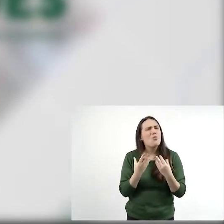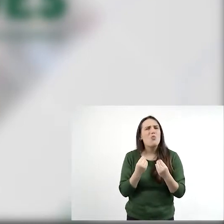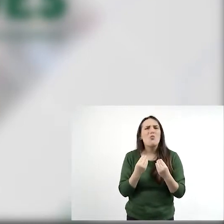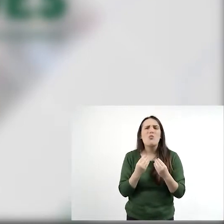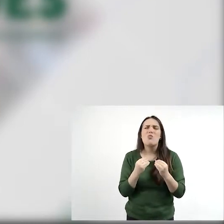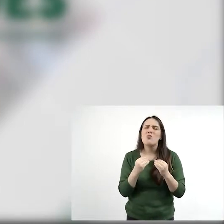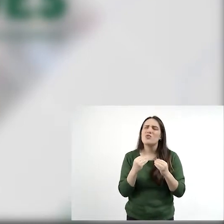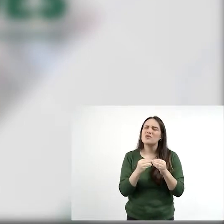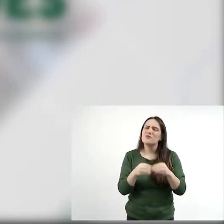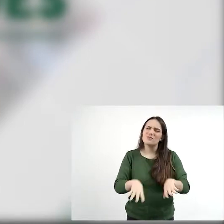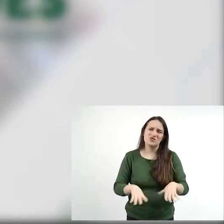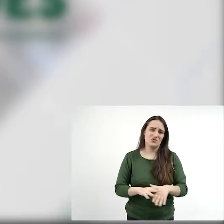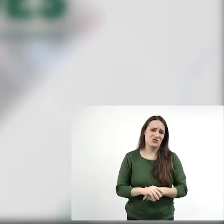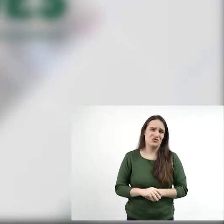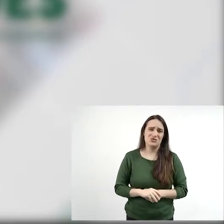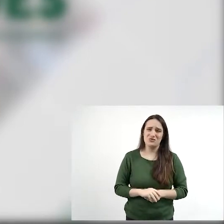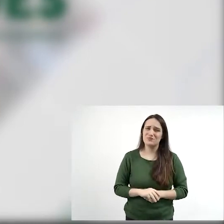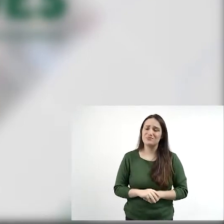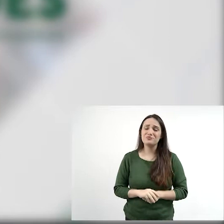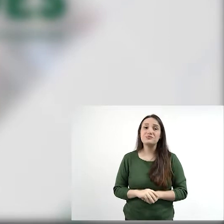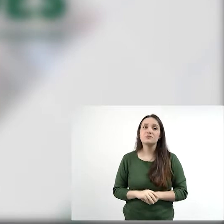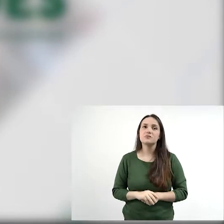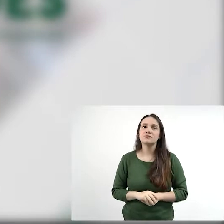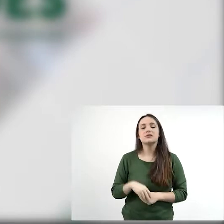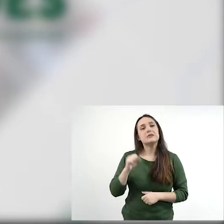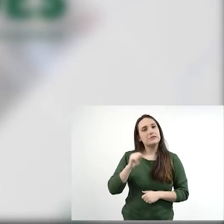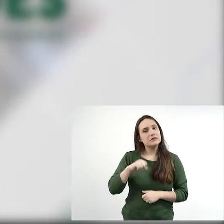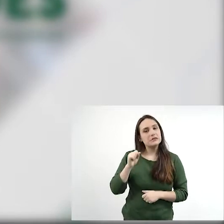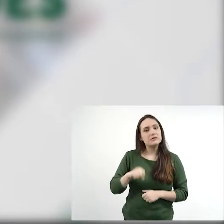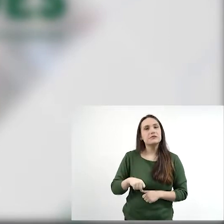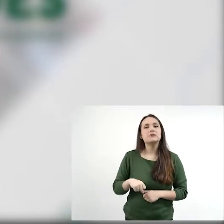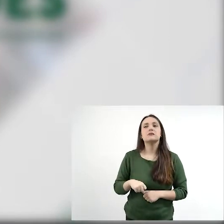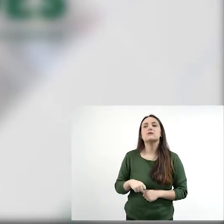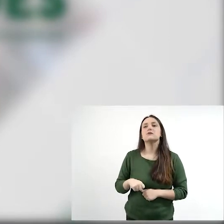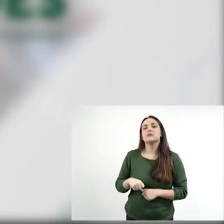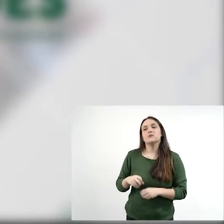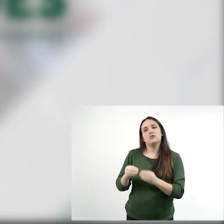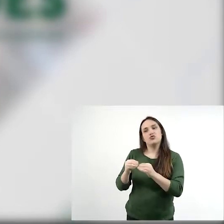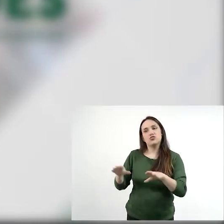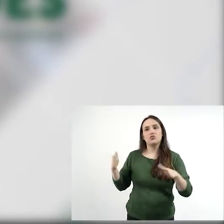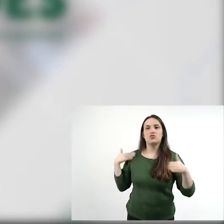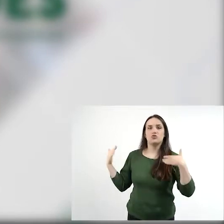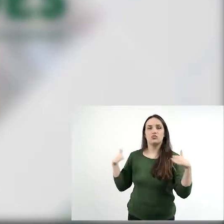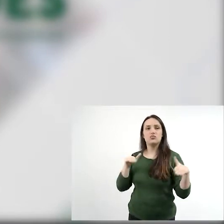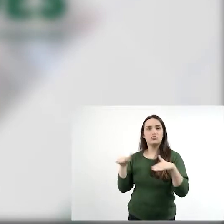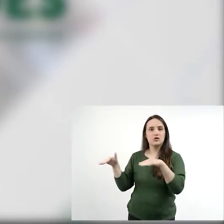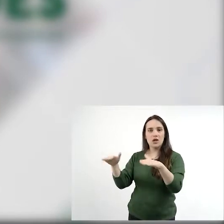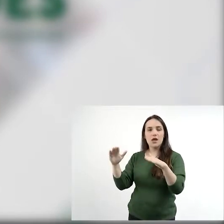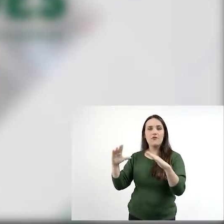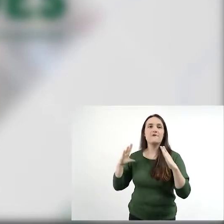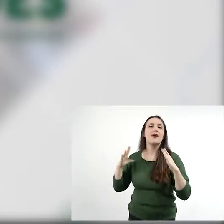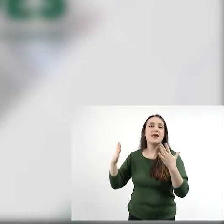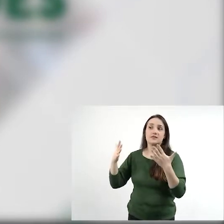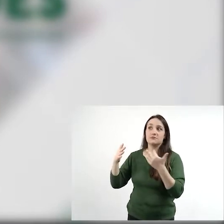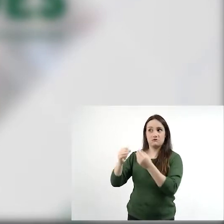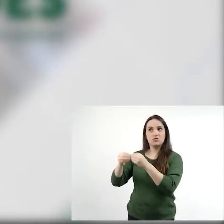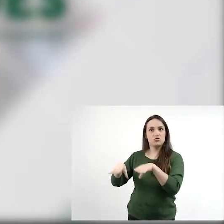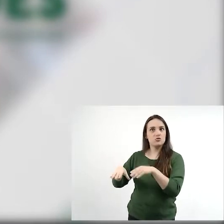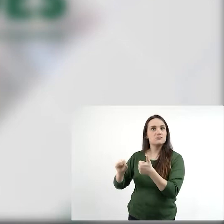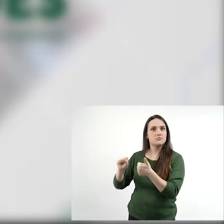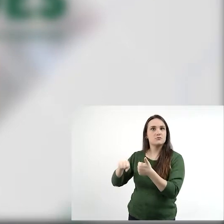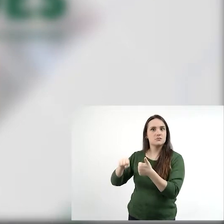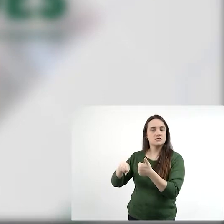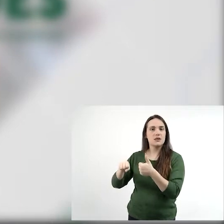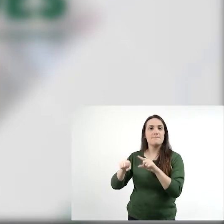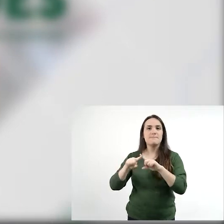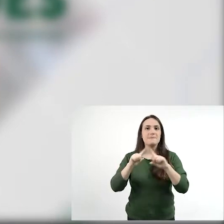claro que nós também tivemos aí um dos maiores segmentos impactados como o turismo, a parte de eventos, mas o comércio, diante